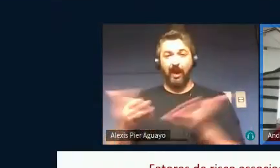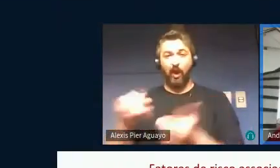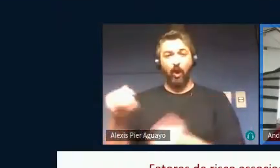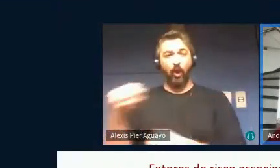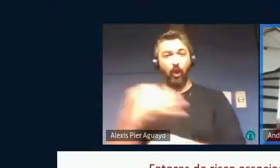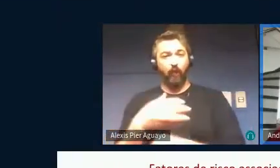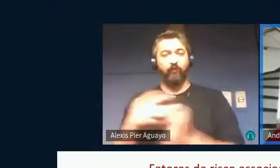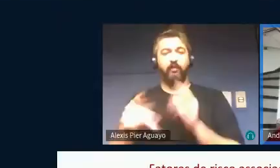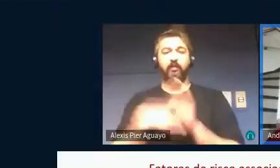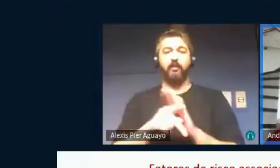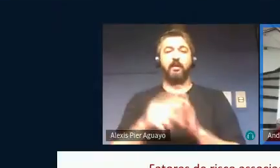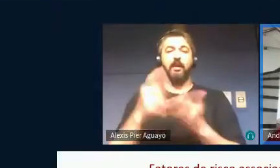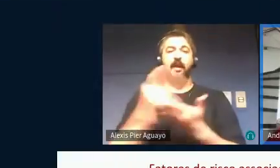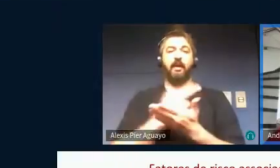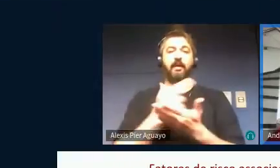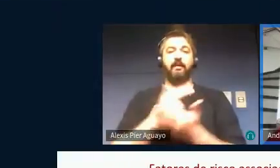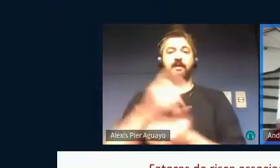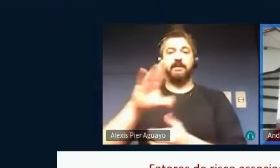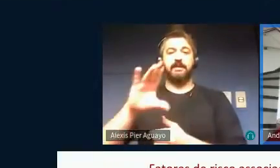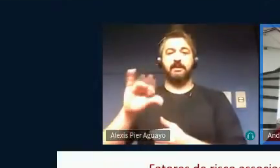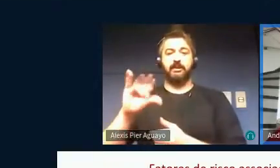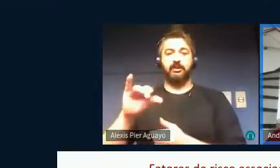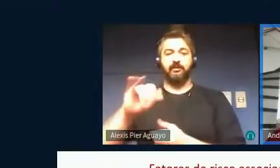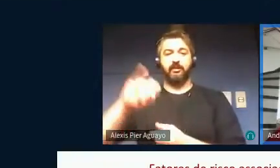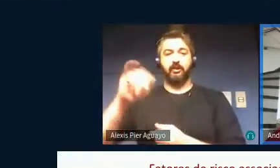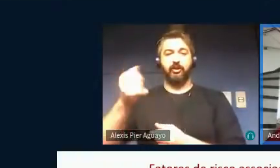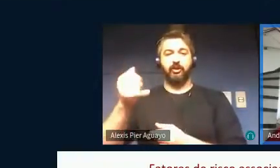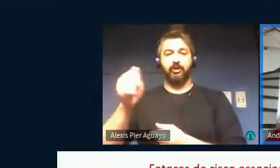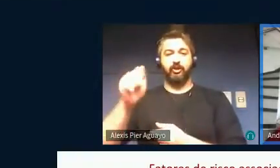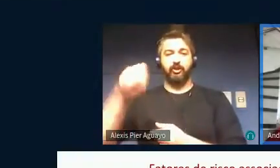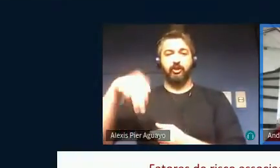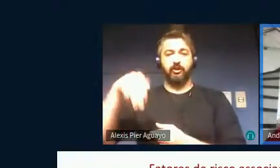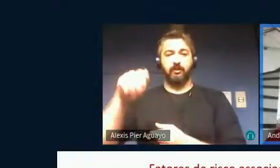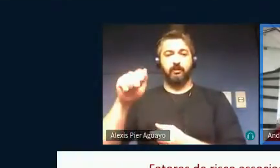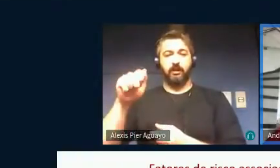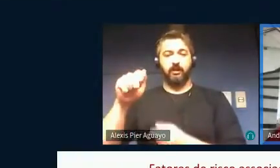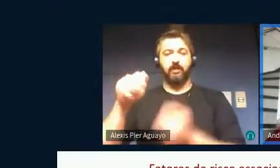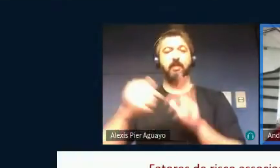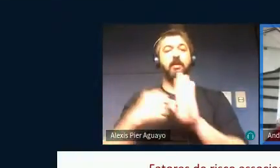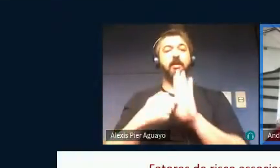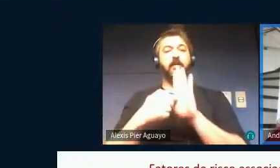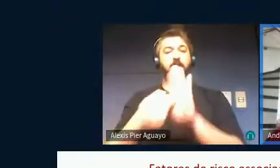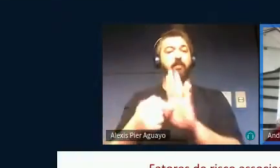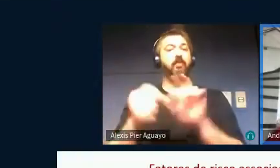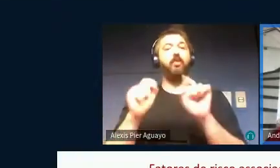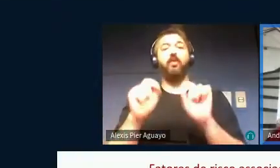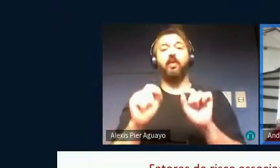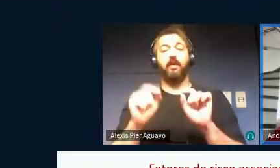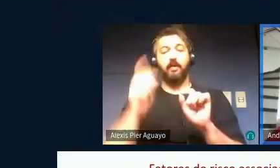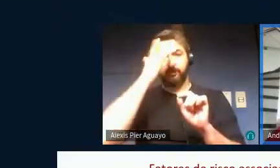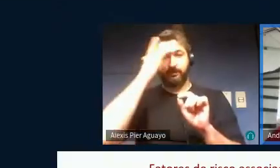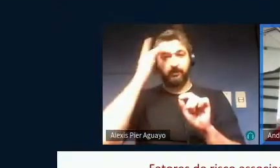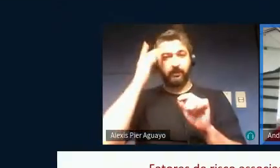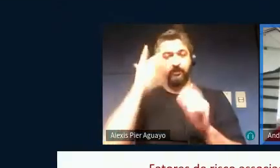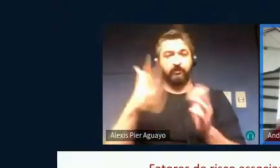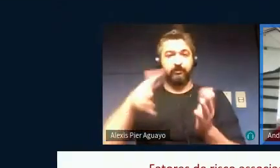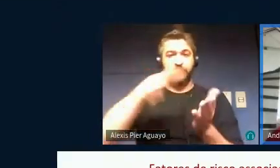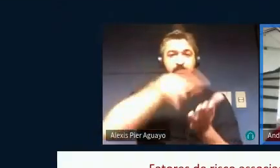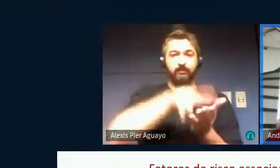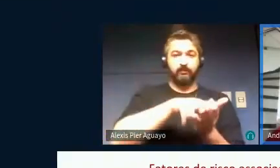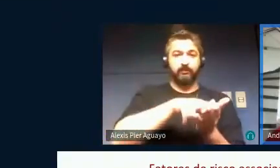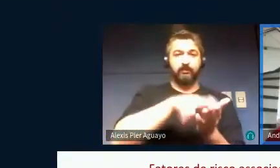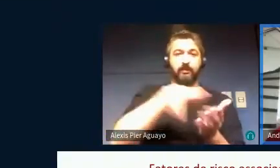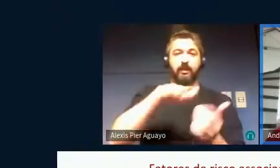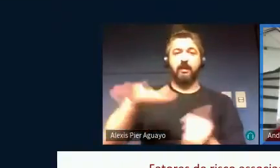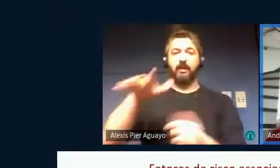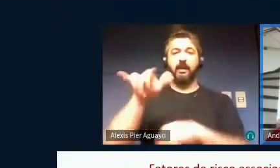revista científica JAMA, que é uma revista muito importante, mostra um compilado de pacientes internados na área de Nova